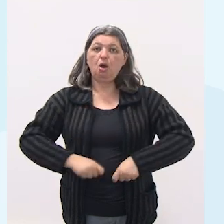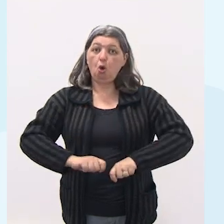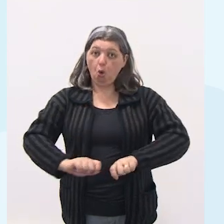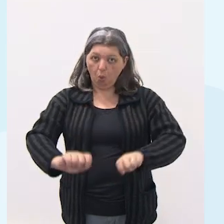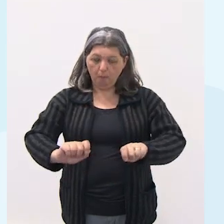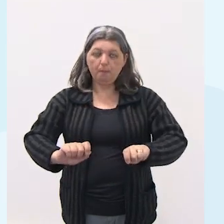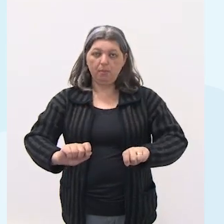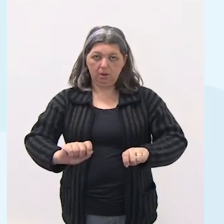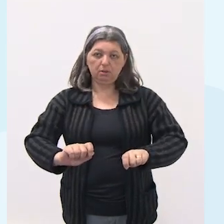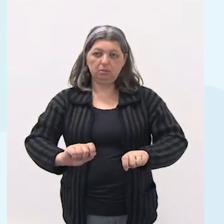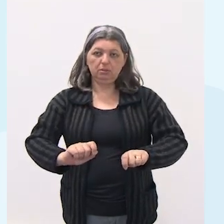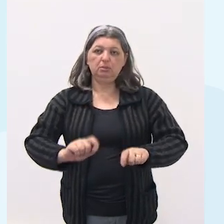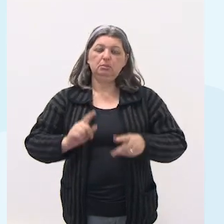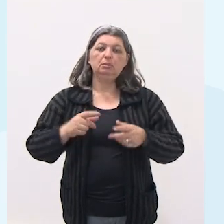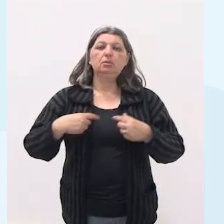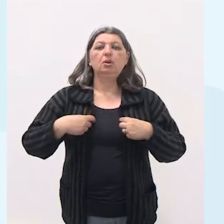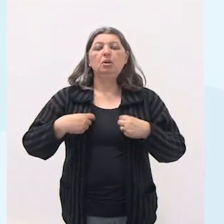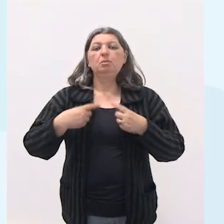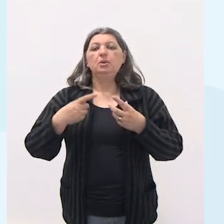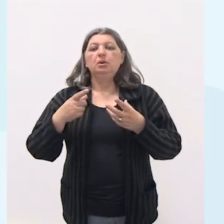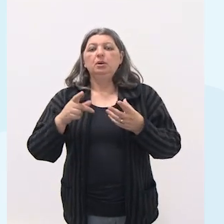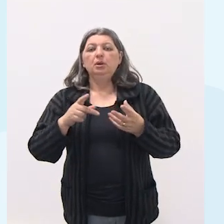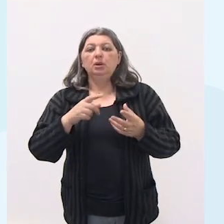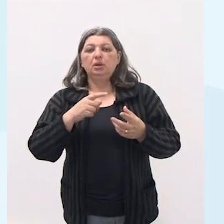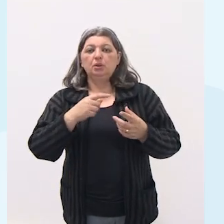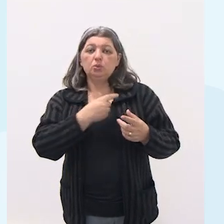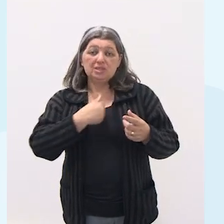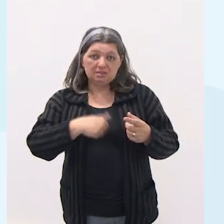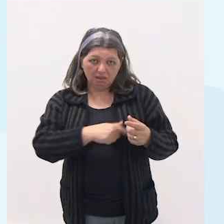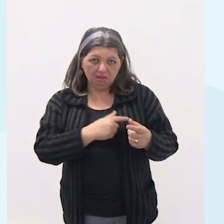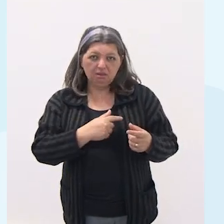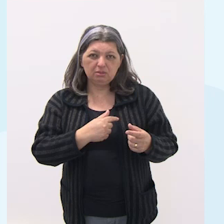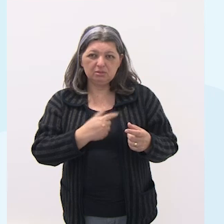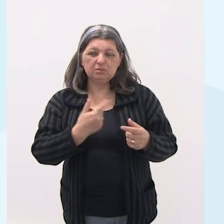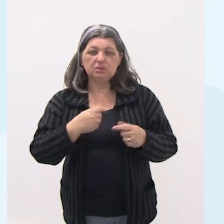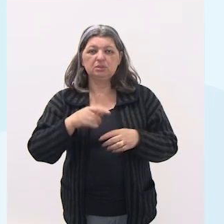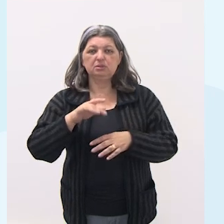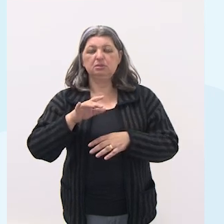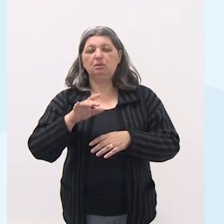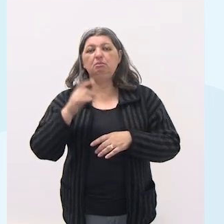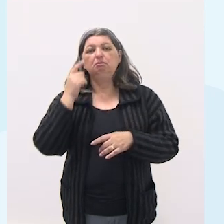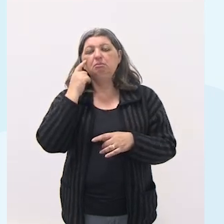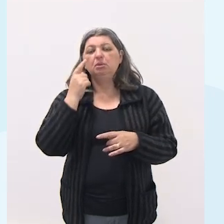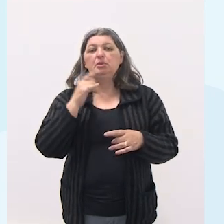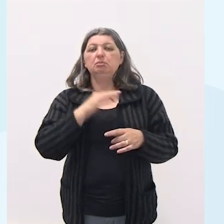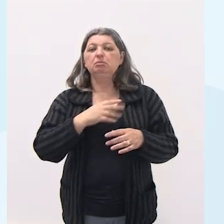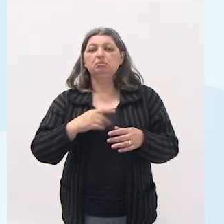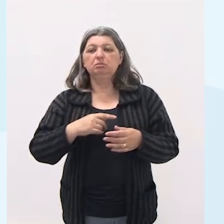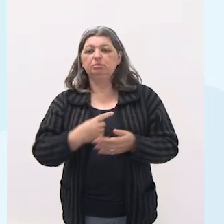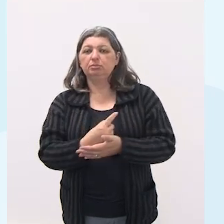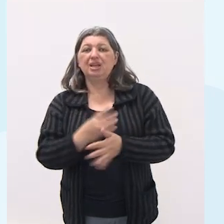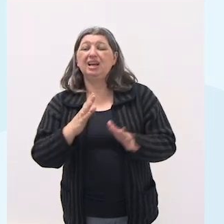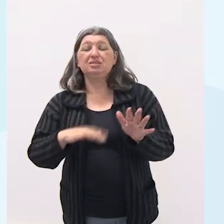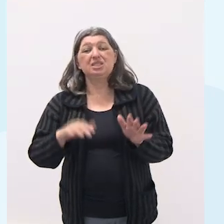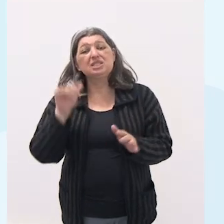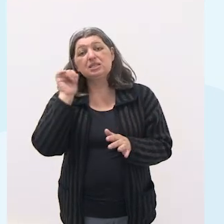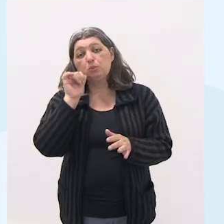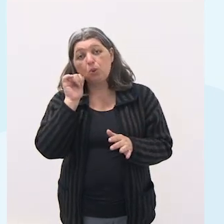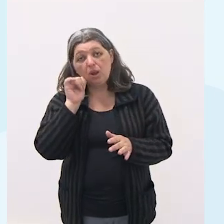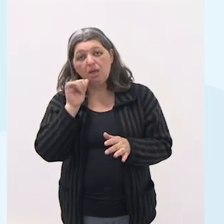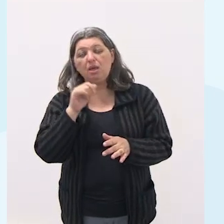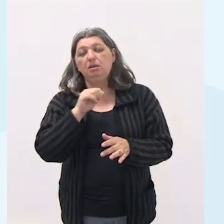você examinar uma mama, porque a sintomatologia é a mesma. Essas mulheres menstruam, essas mulheres